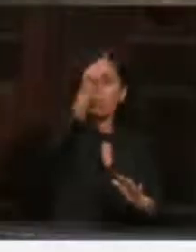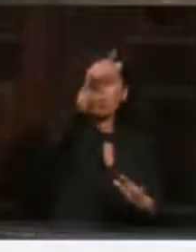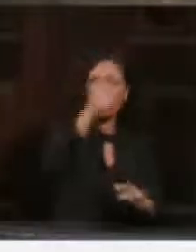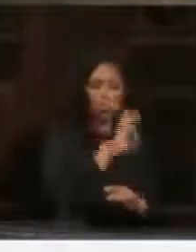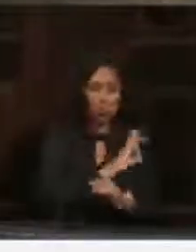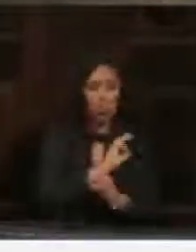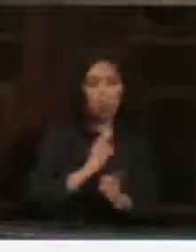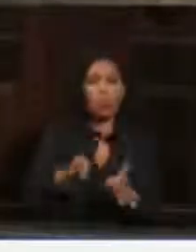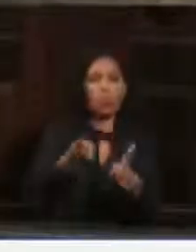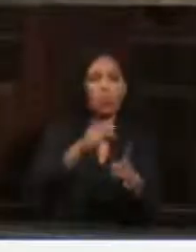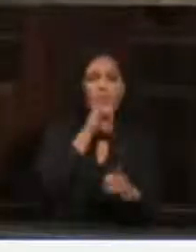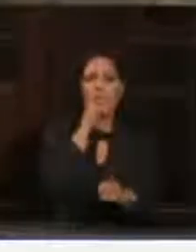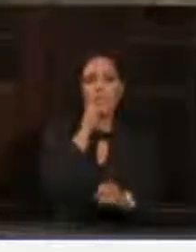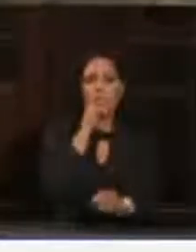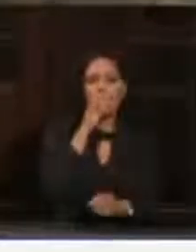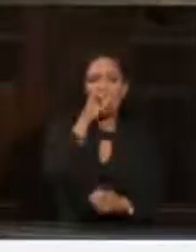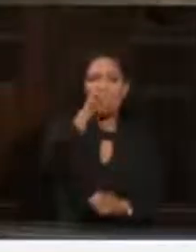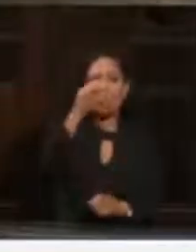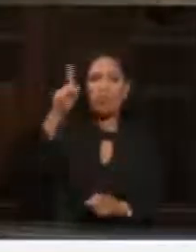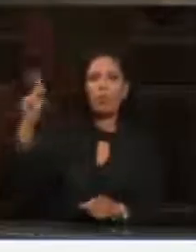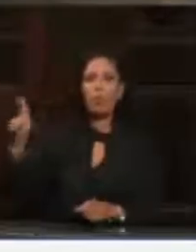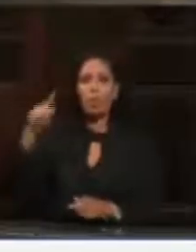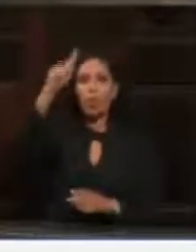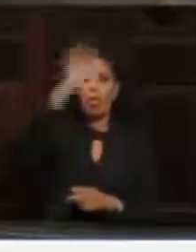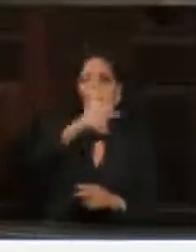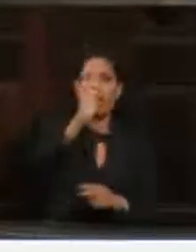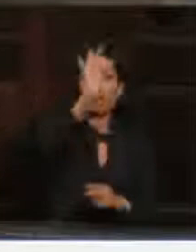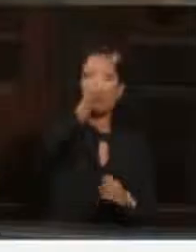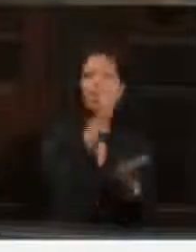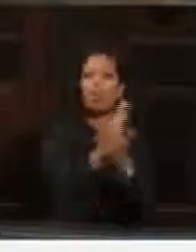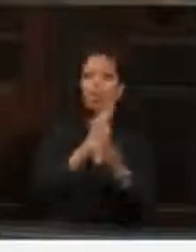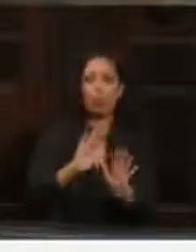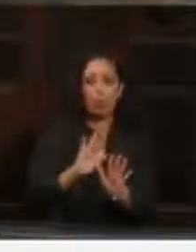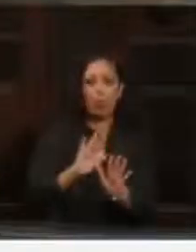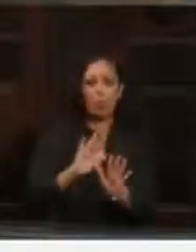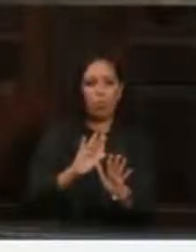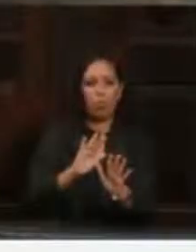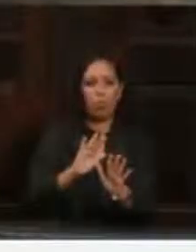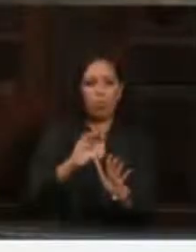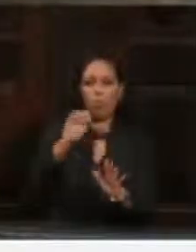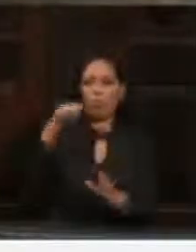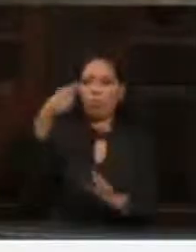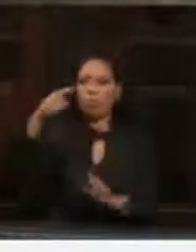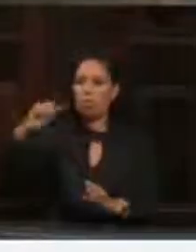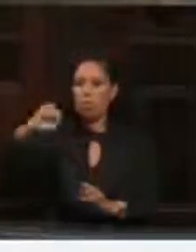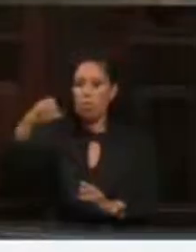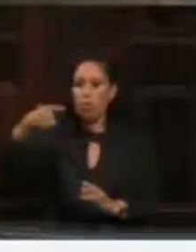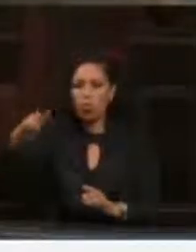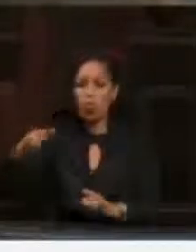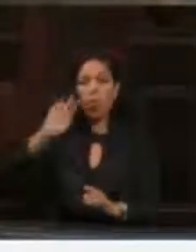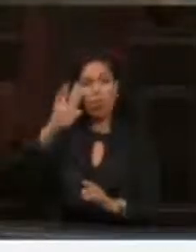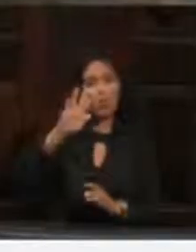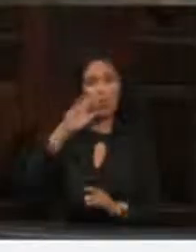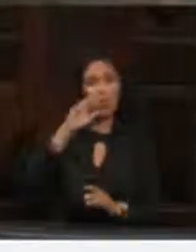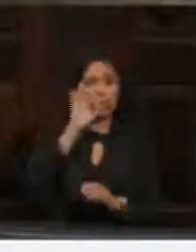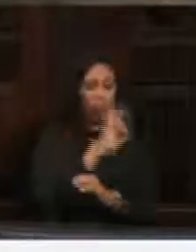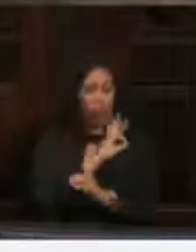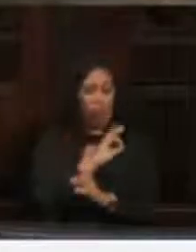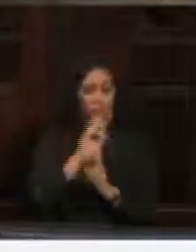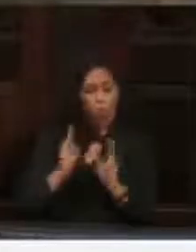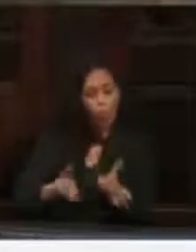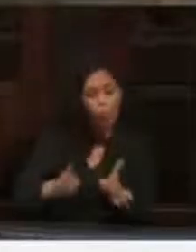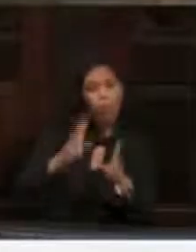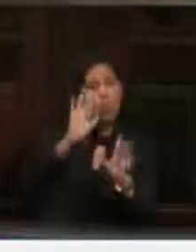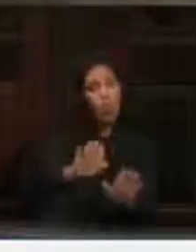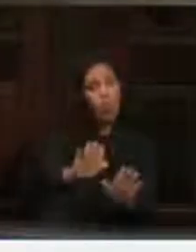hoje. Acabou a UPP do Camarista, o policiamento continua no morro. Acabou a UPP de São João, o UPP continua no morro. Se é para acabar a UPP,